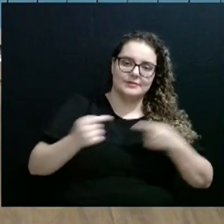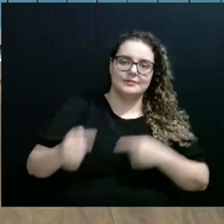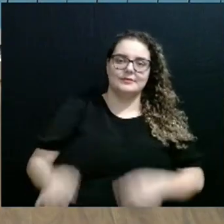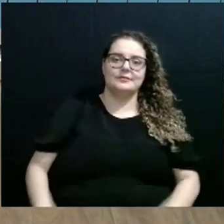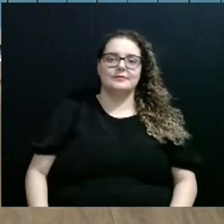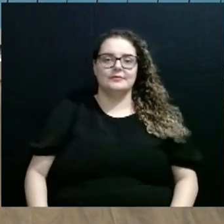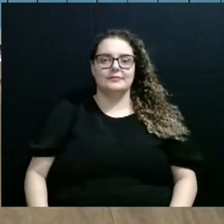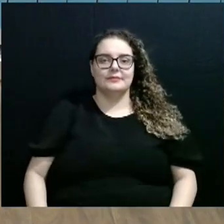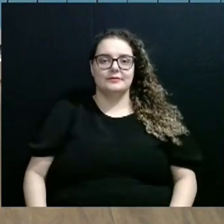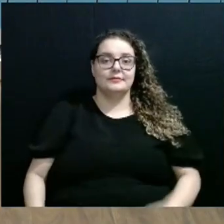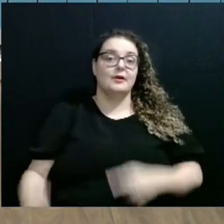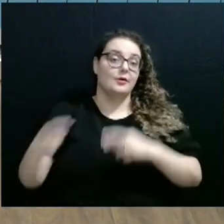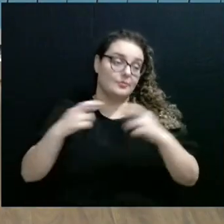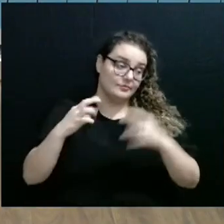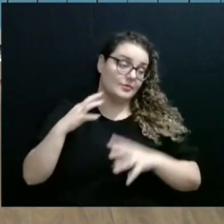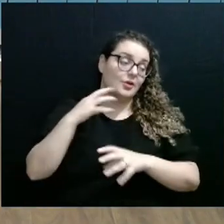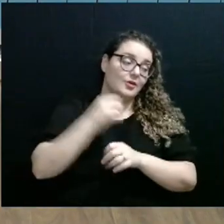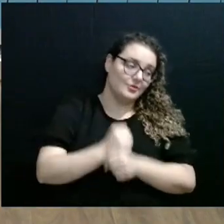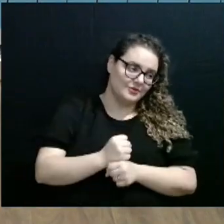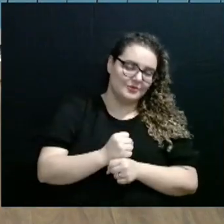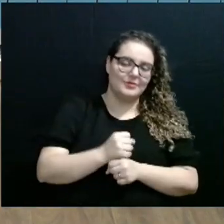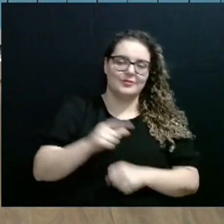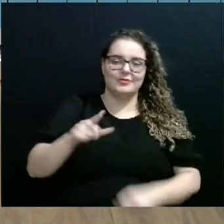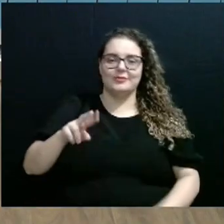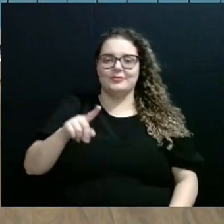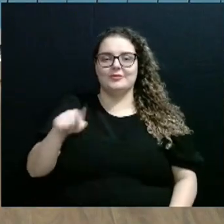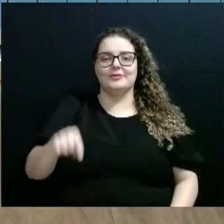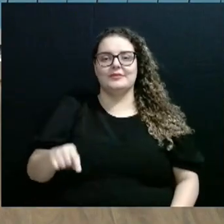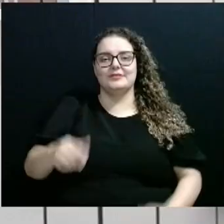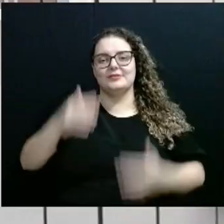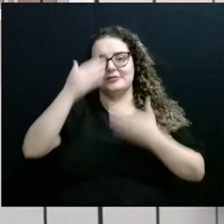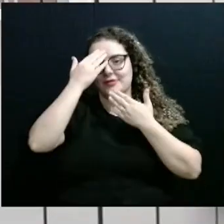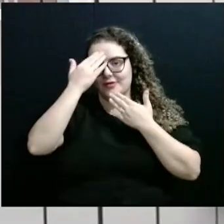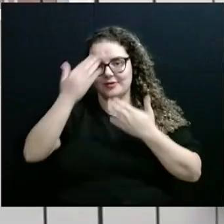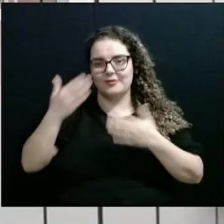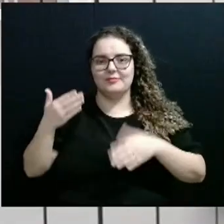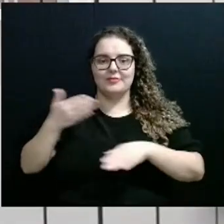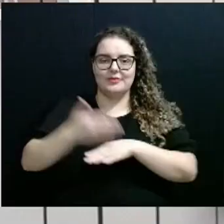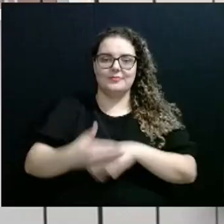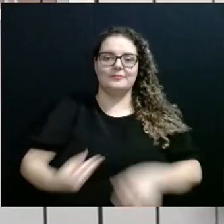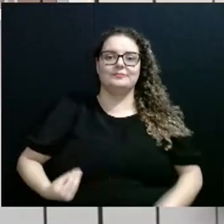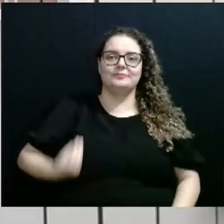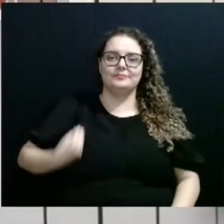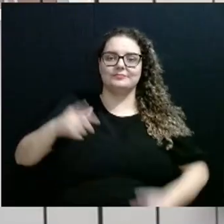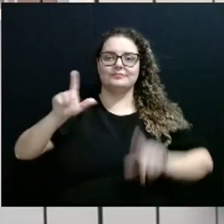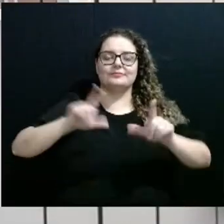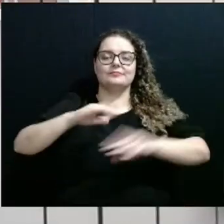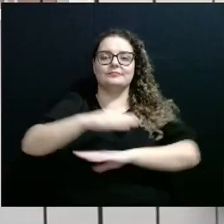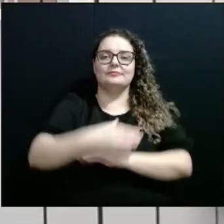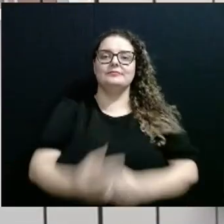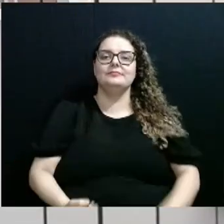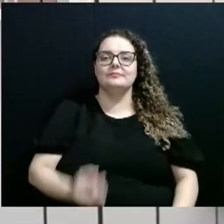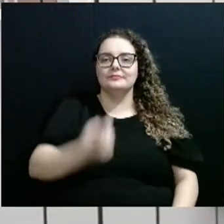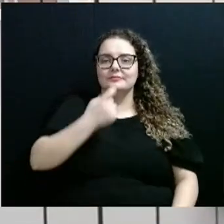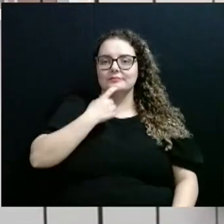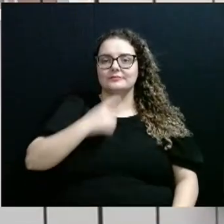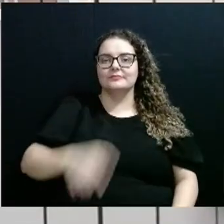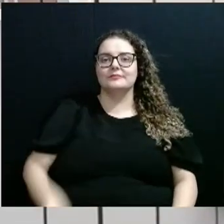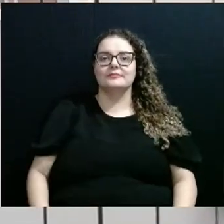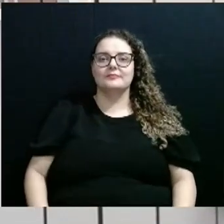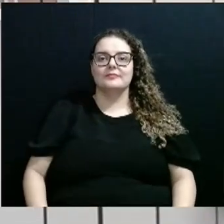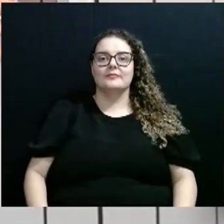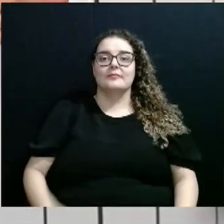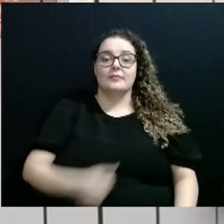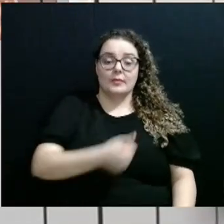do todo. Luiz Henrique Borrosino participando ao vivo aqui do Jornal Câmara Notícia. 12h mais